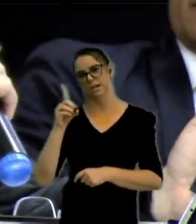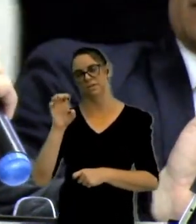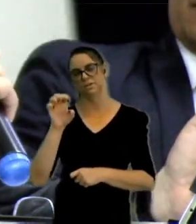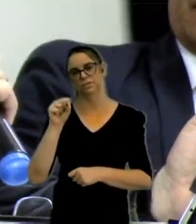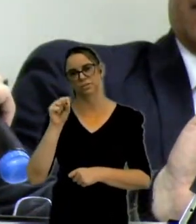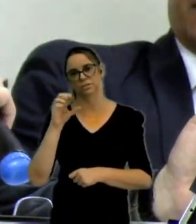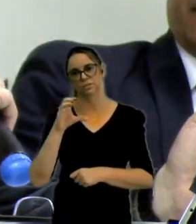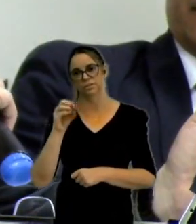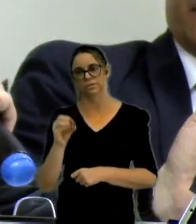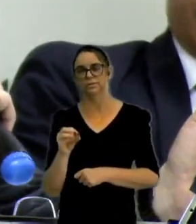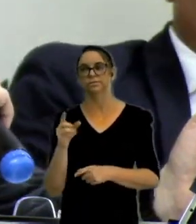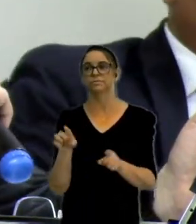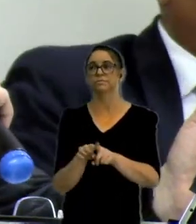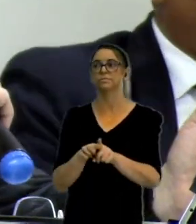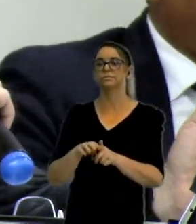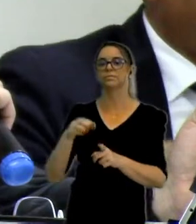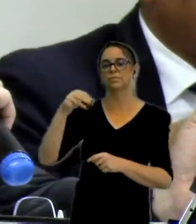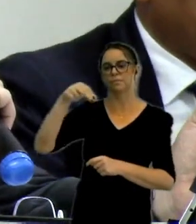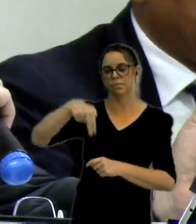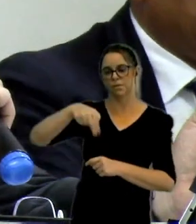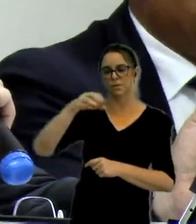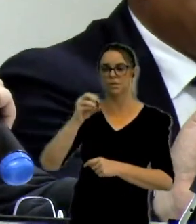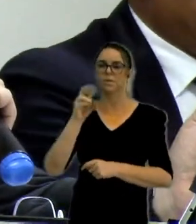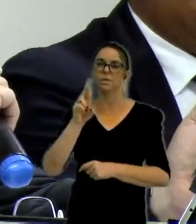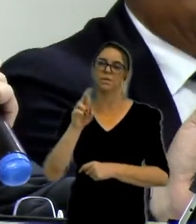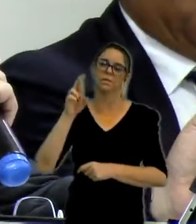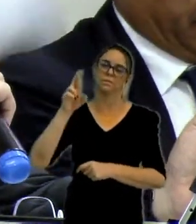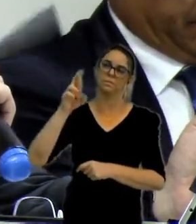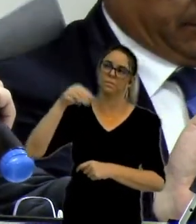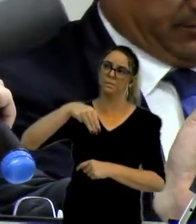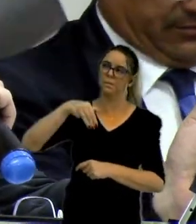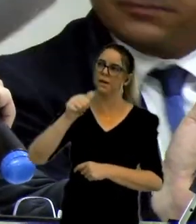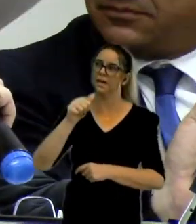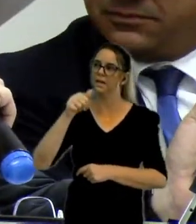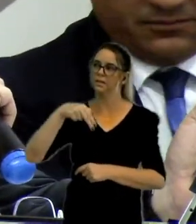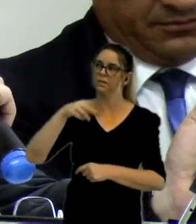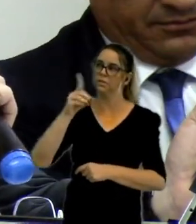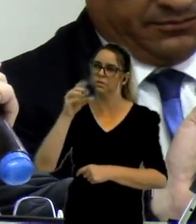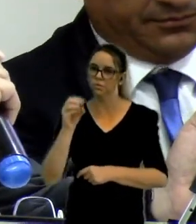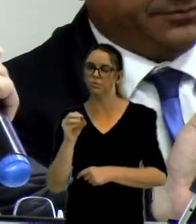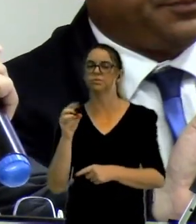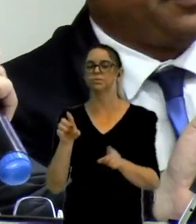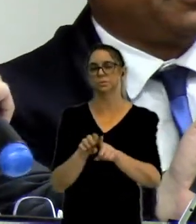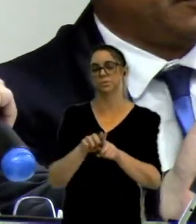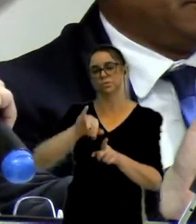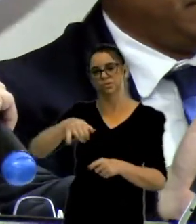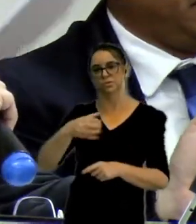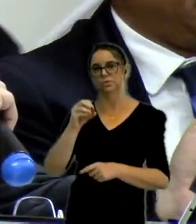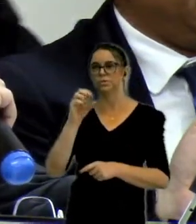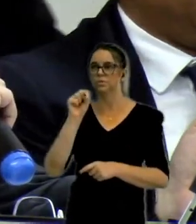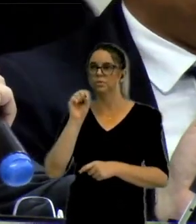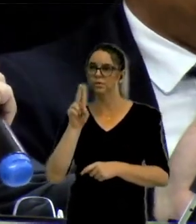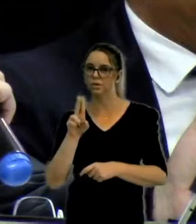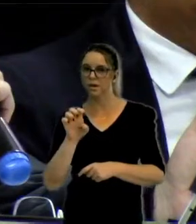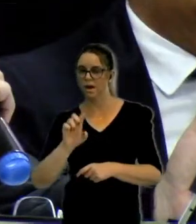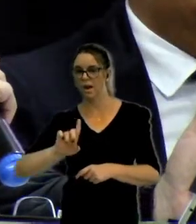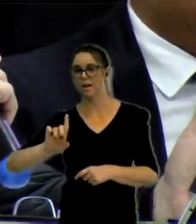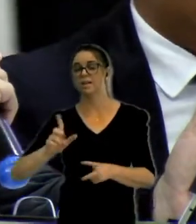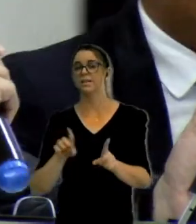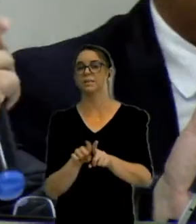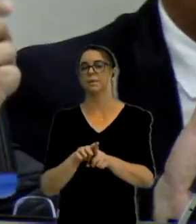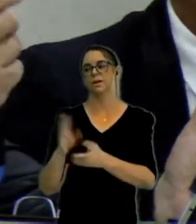amigo Normando Machante, Josué Nascimento, e também o jovem Lúcio de